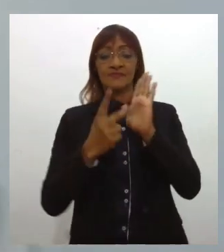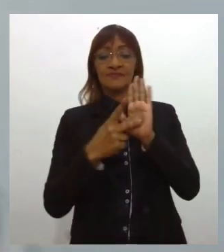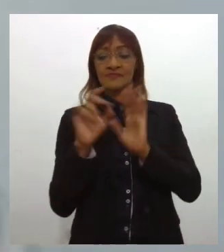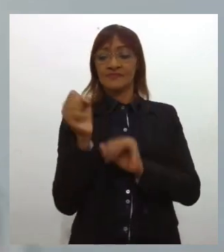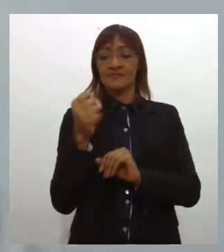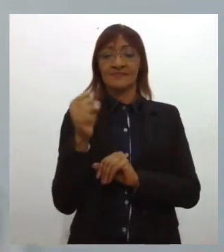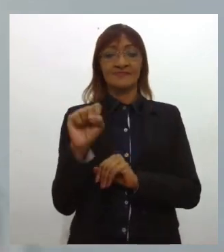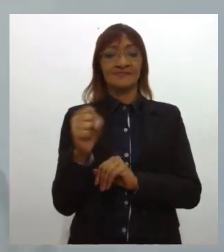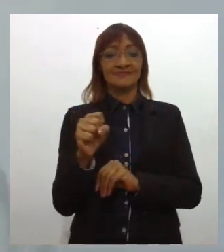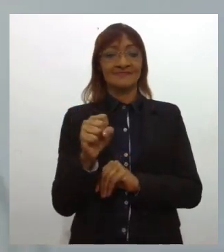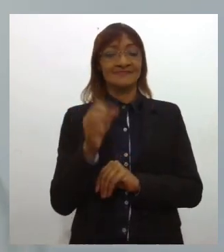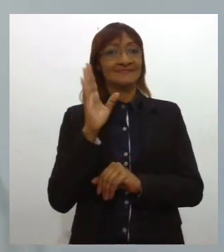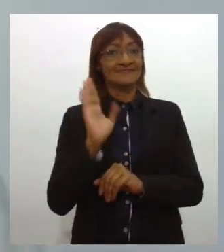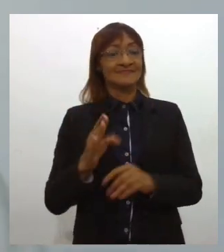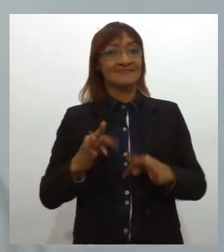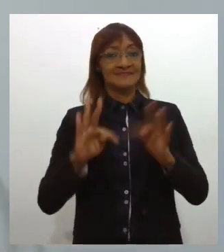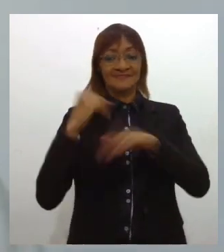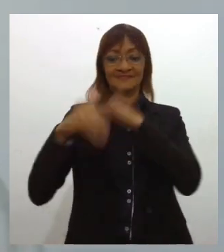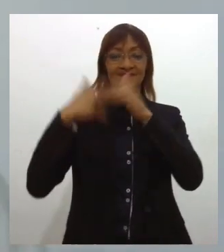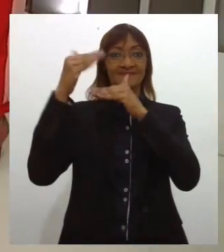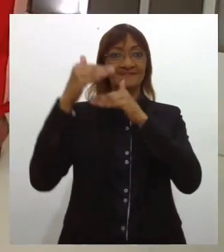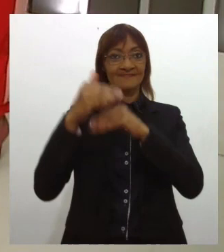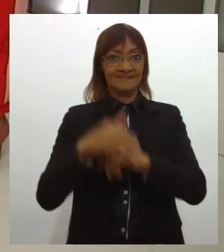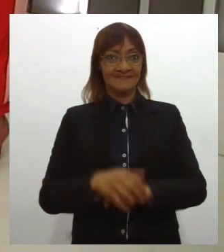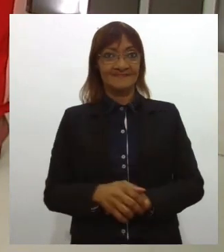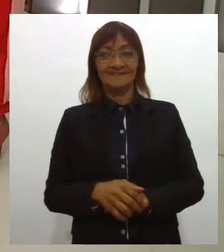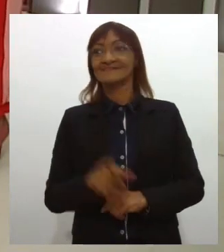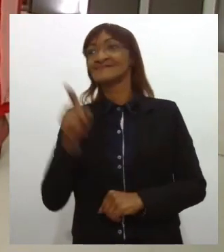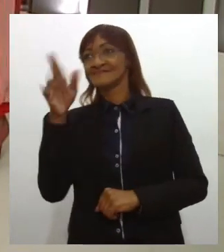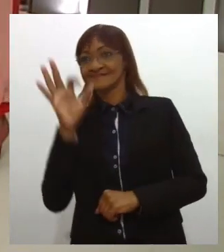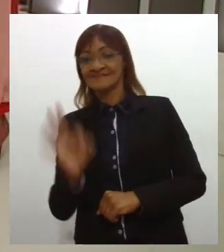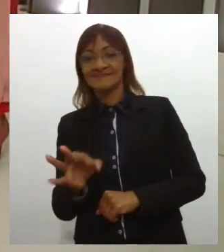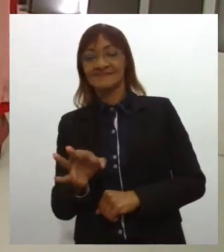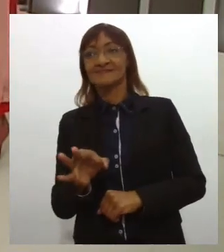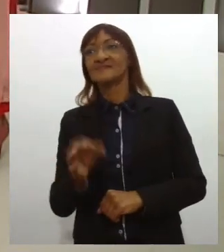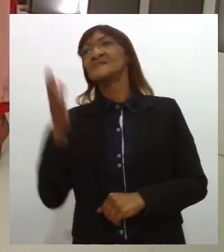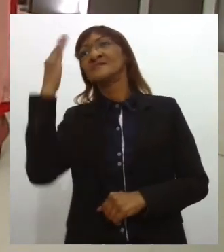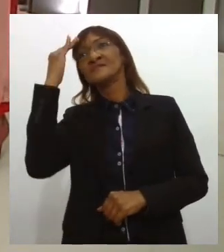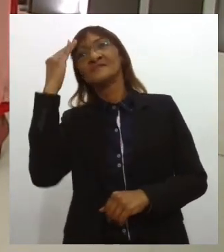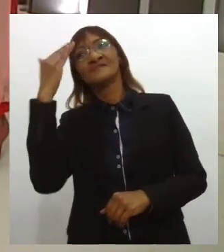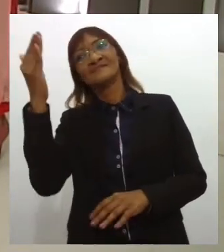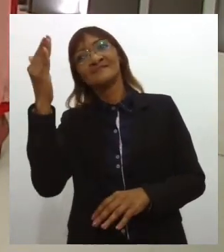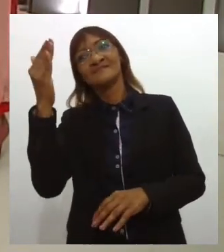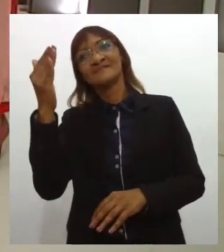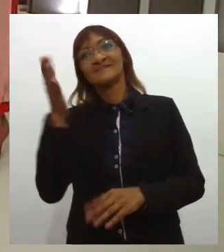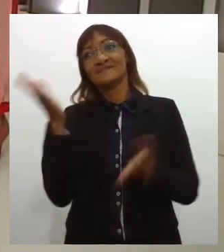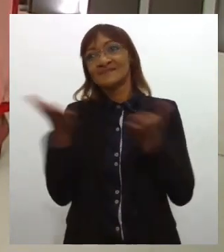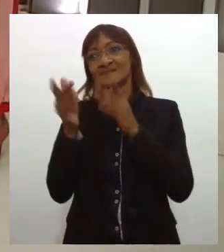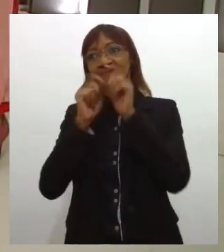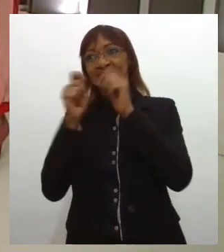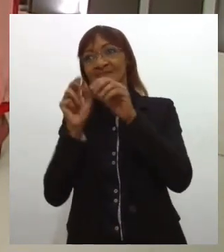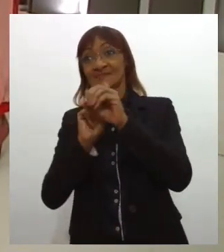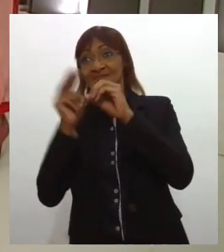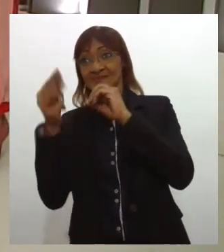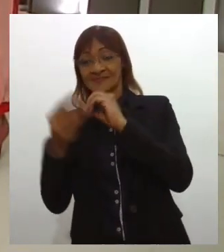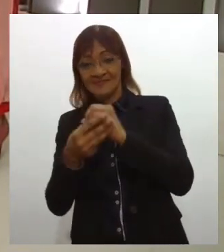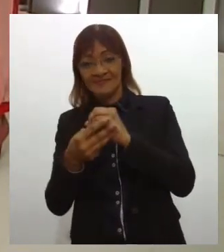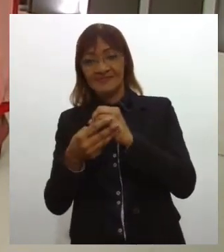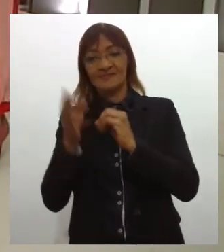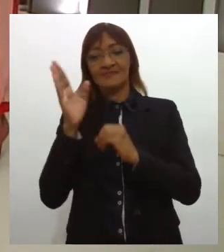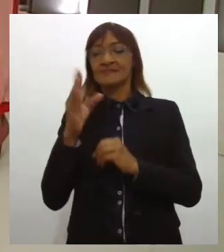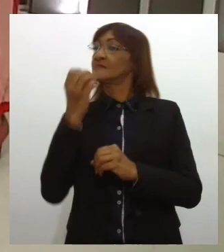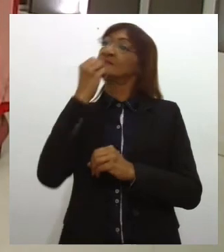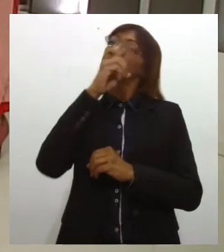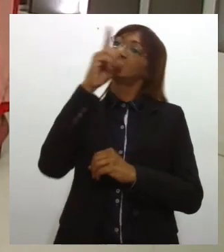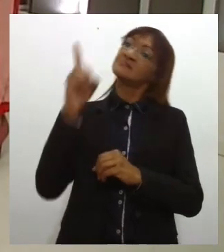da apresentação do Plano de Desenvolvimento Estadual. Exatamente. Marcelo, muito obrigada pela sua participação no Jornal da Alese, primeira edição. Tenha um bom